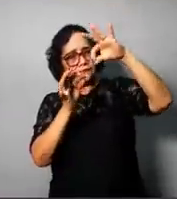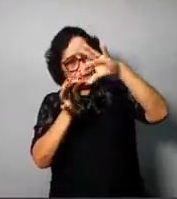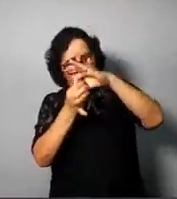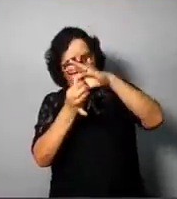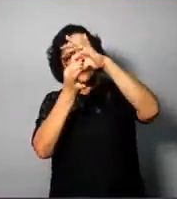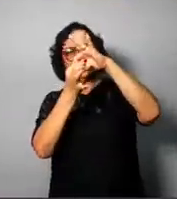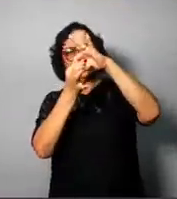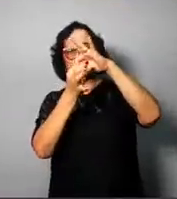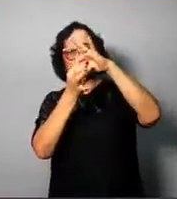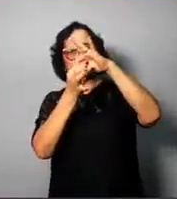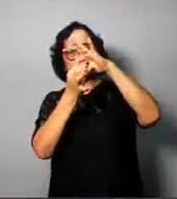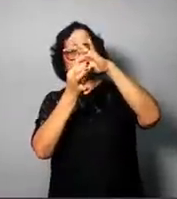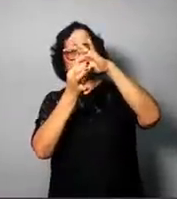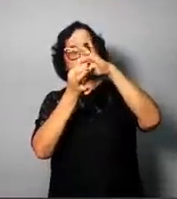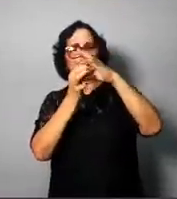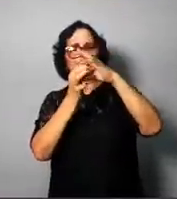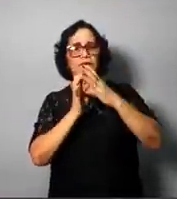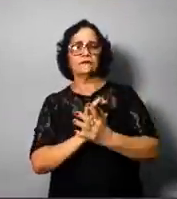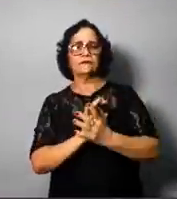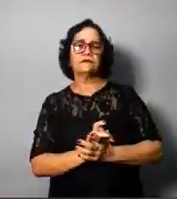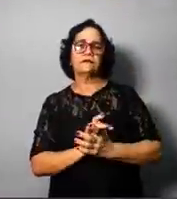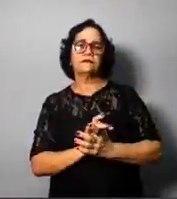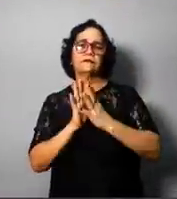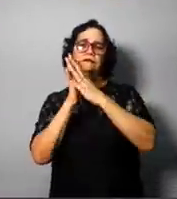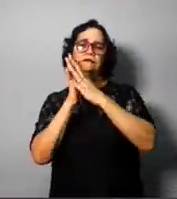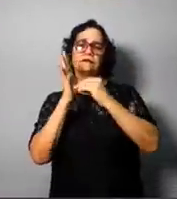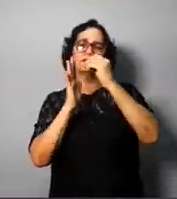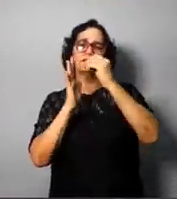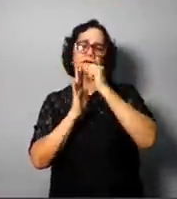do Espírito Santo.